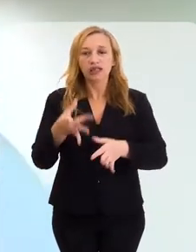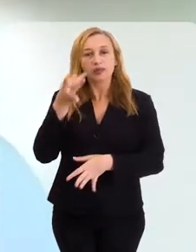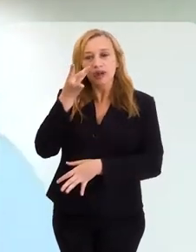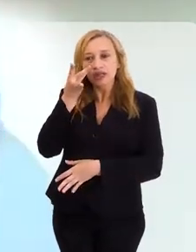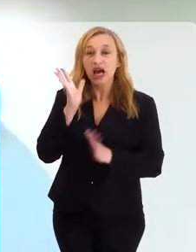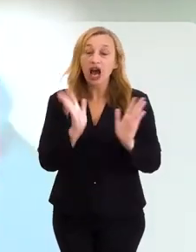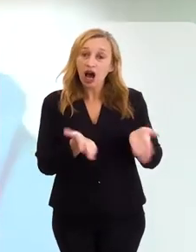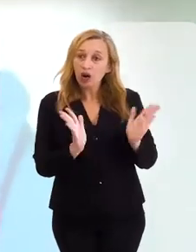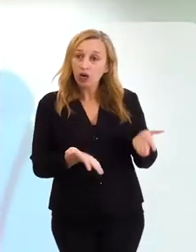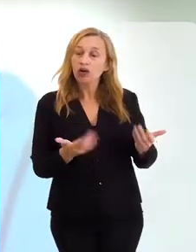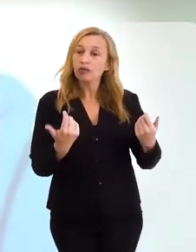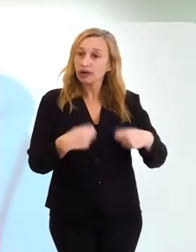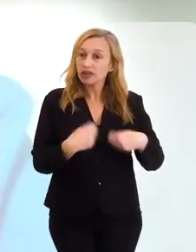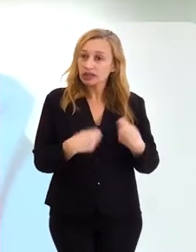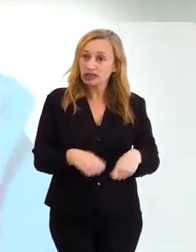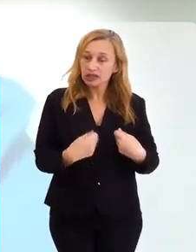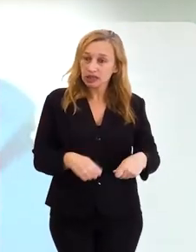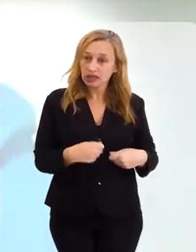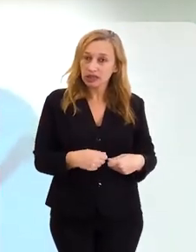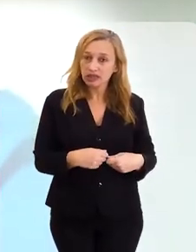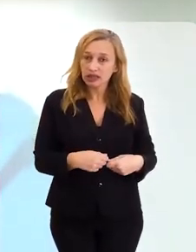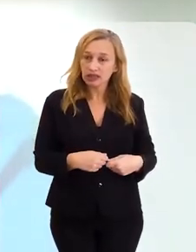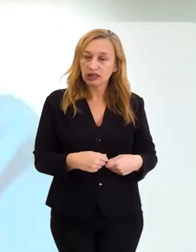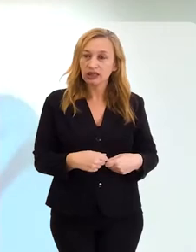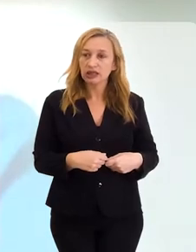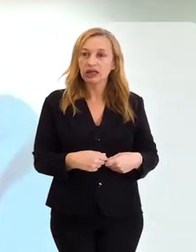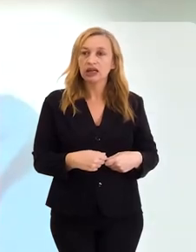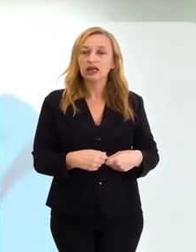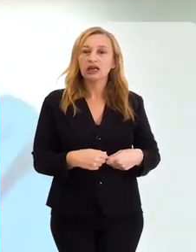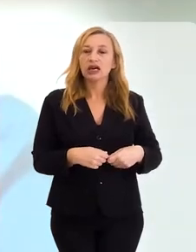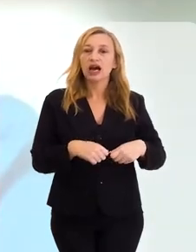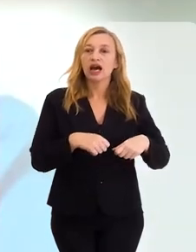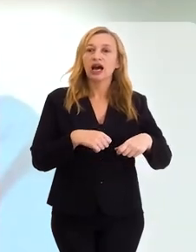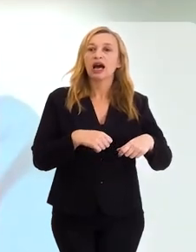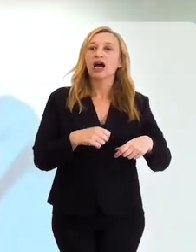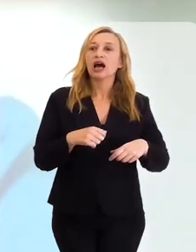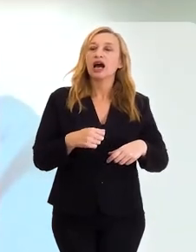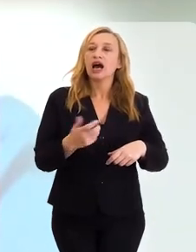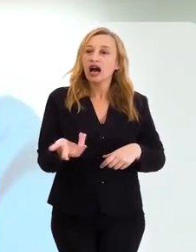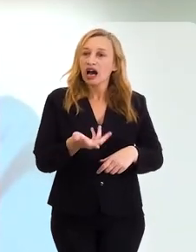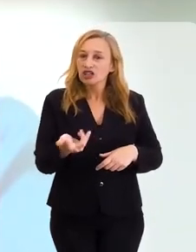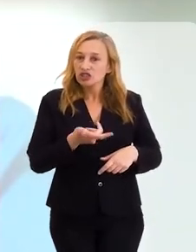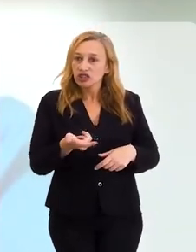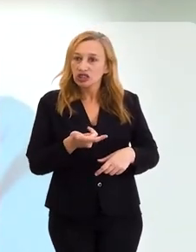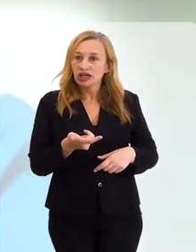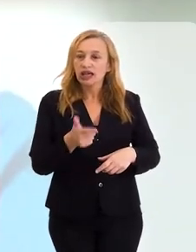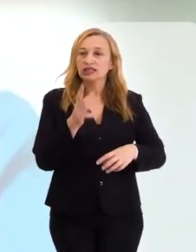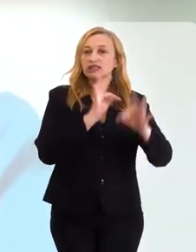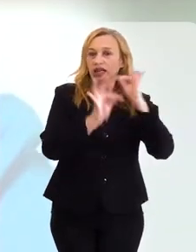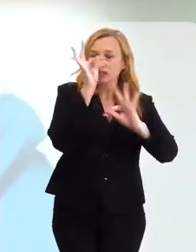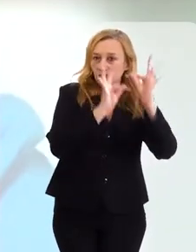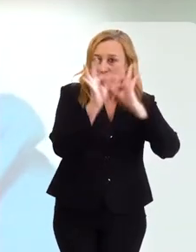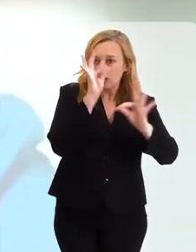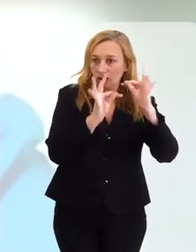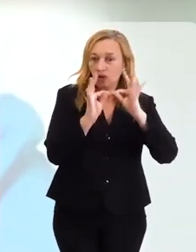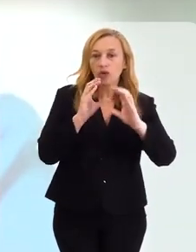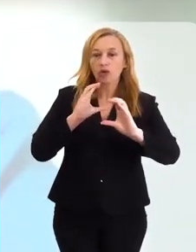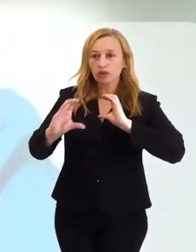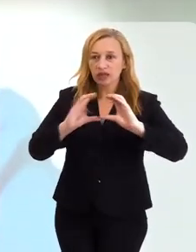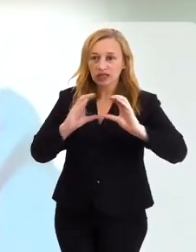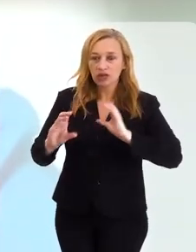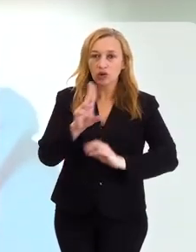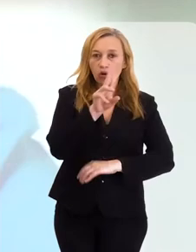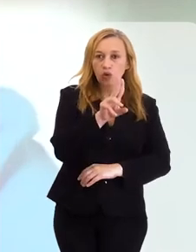na presença, né? Ele agora ele precisa ter as hard skills, que são as habilidades tecnológicas. Ele tem que saber